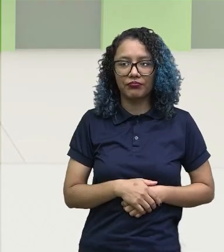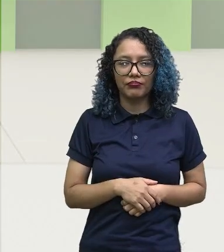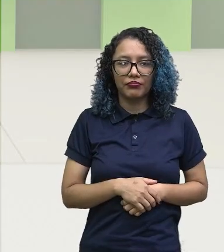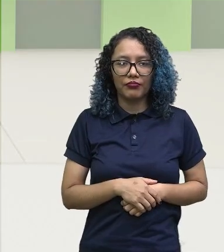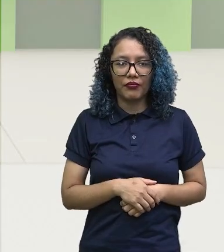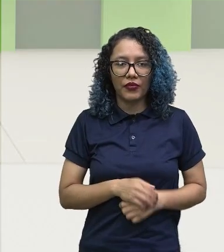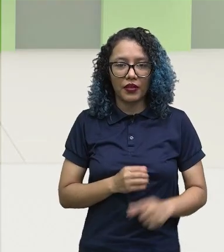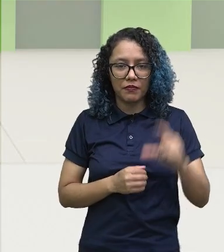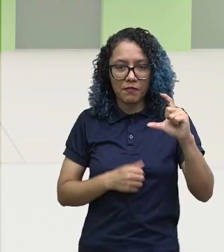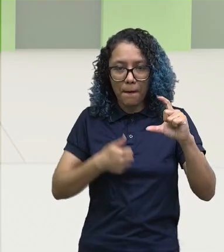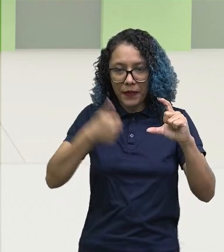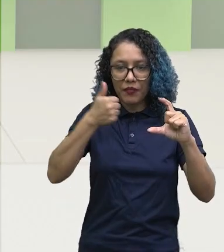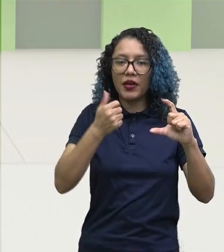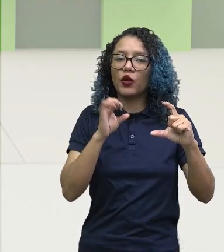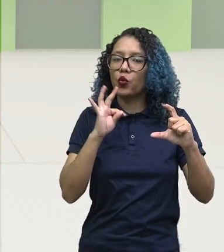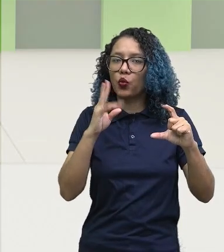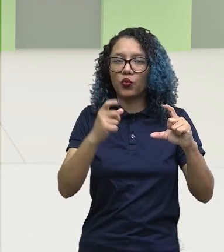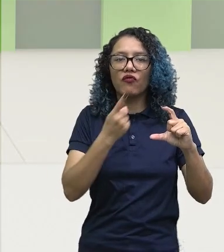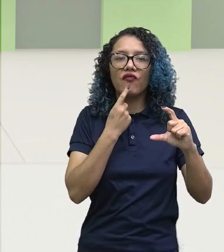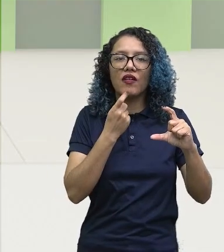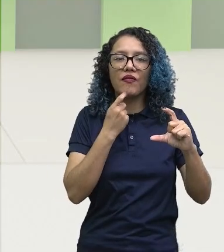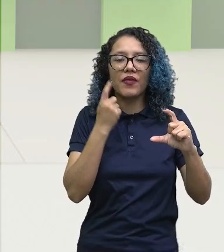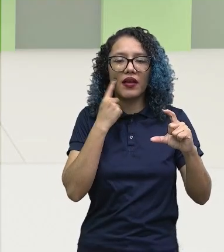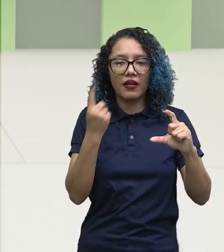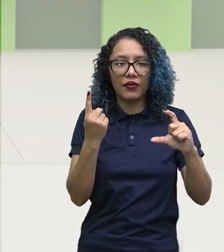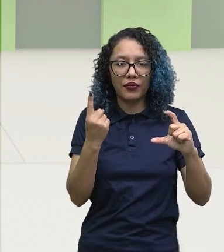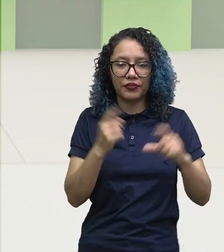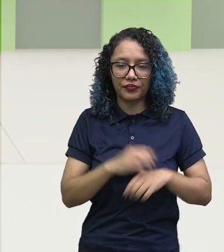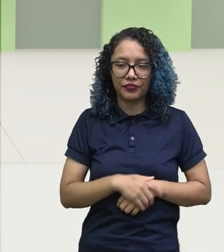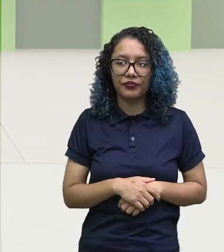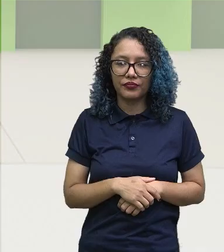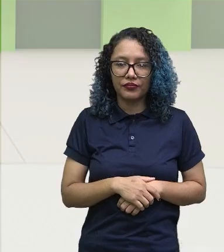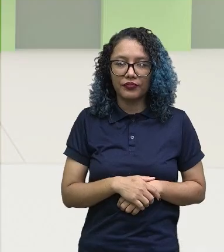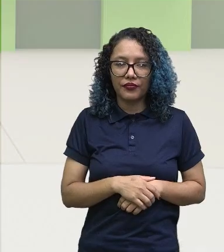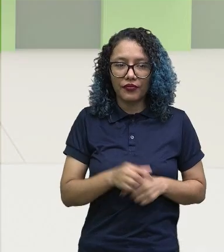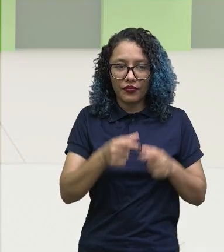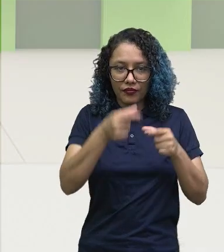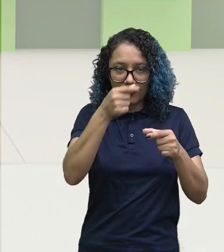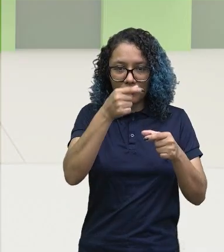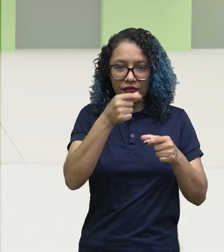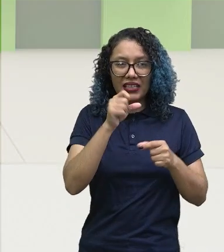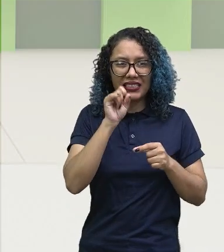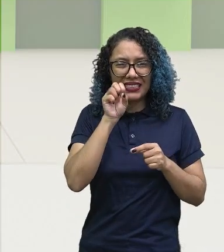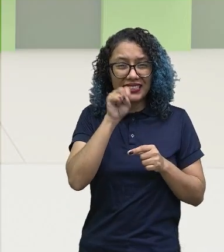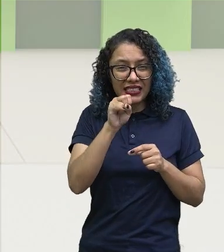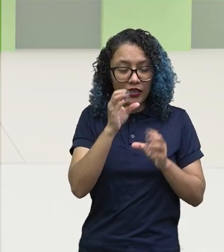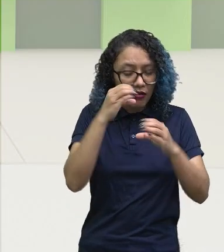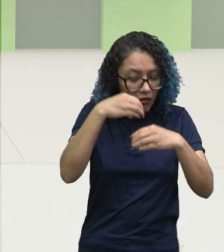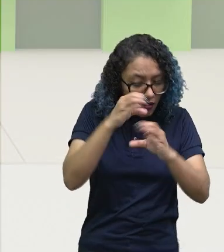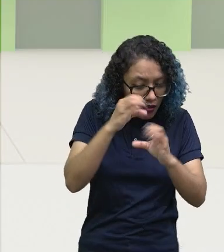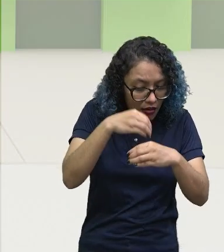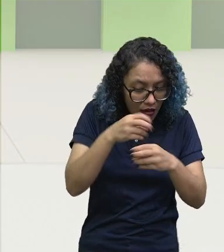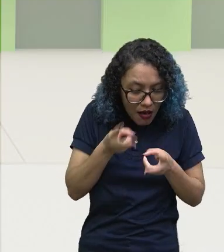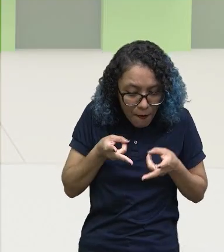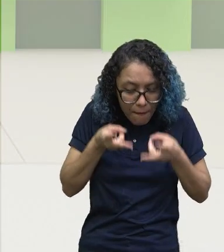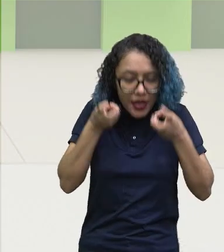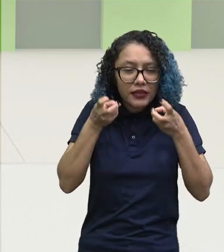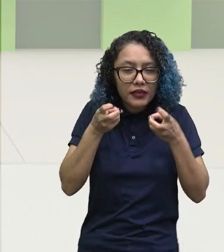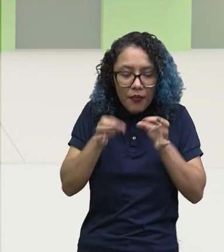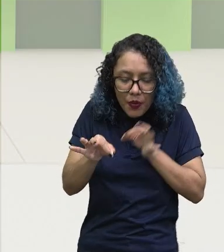tubo de ensaio que você está visualizando, tá? Então ali nós vamos ter, se você observar no microscópio, você consegue observar